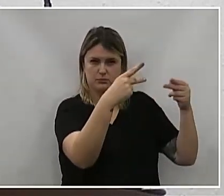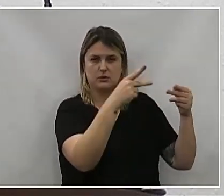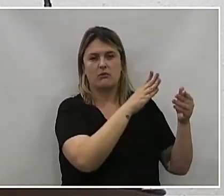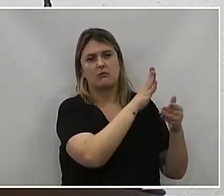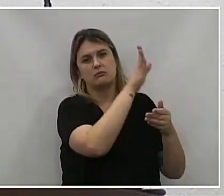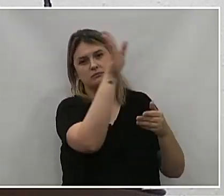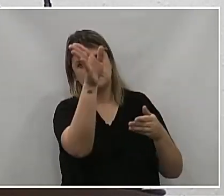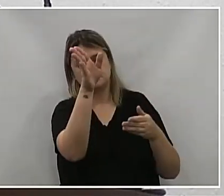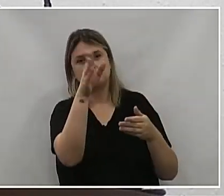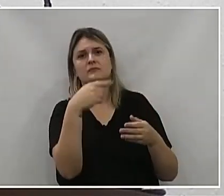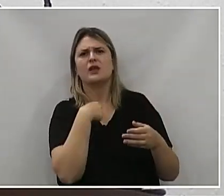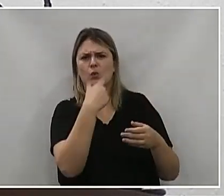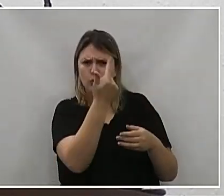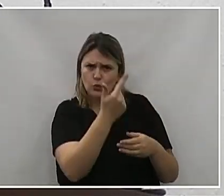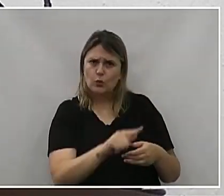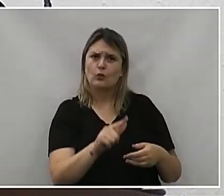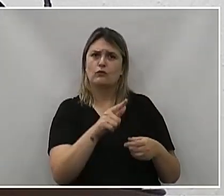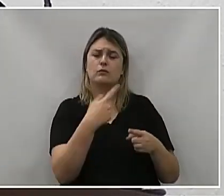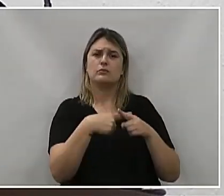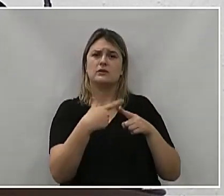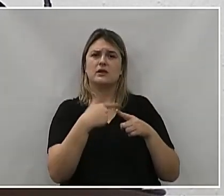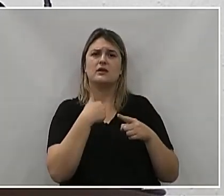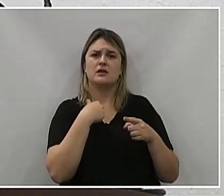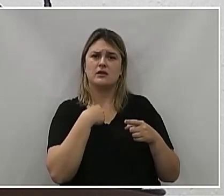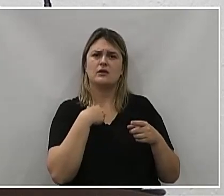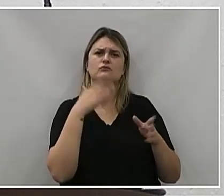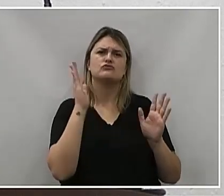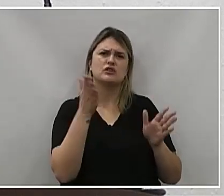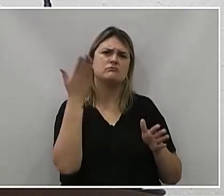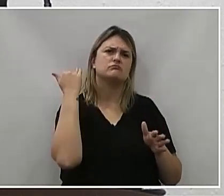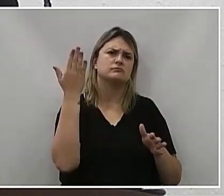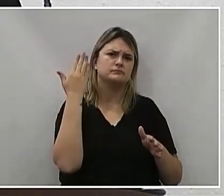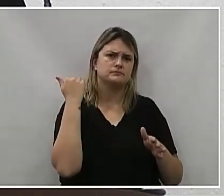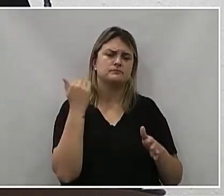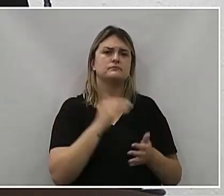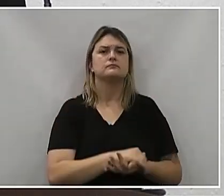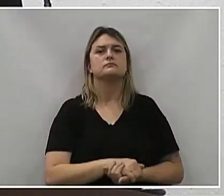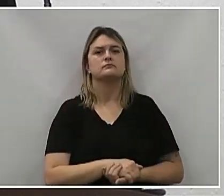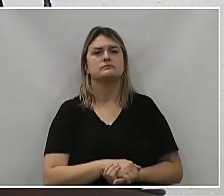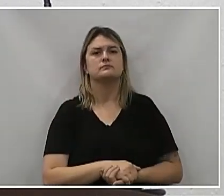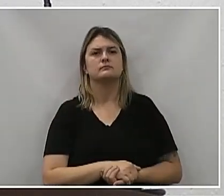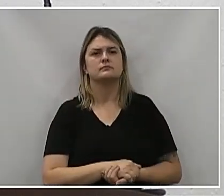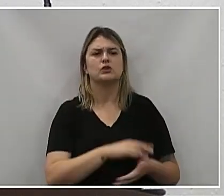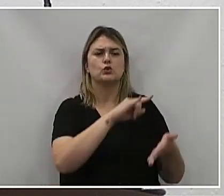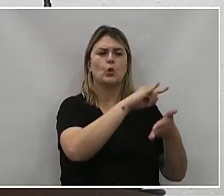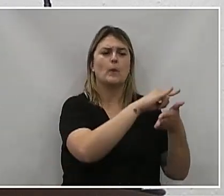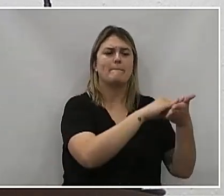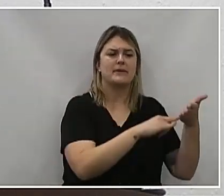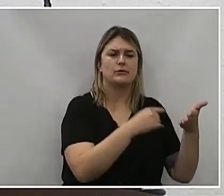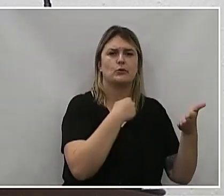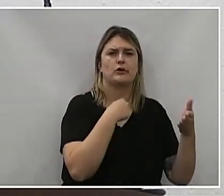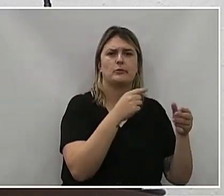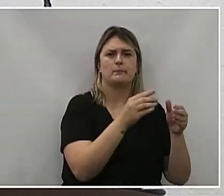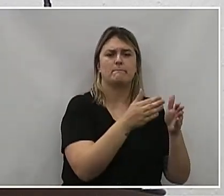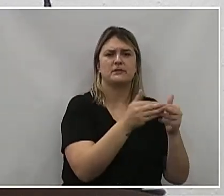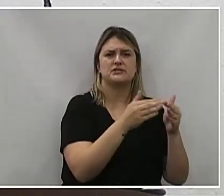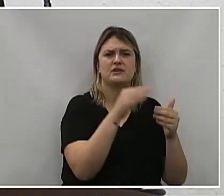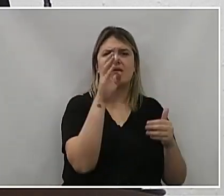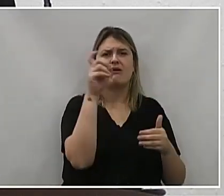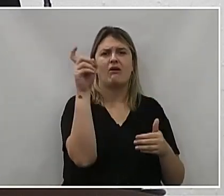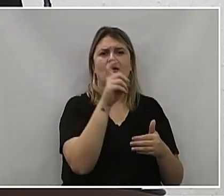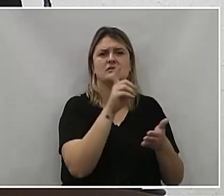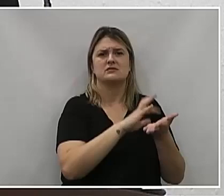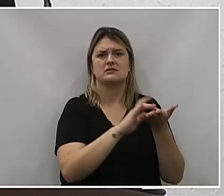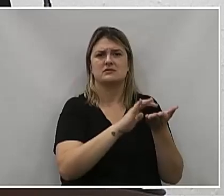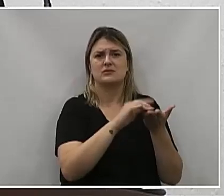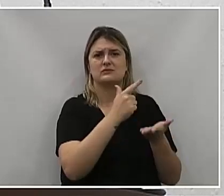Vou ter que acionar de novo o Ministério Público. Acabei de acionar esses dias atrás, sobre uma documentação com o pedido de um ex-secretário que saiu